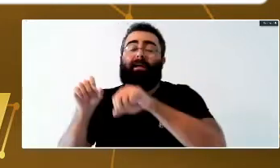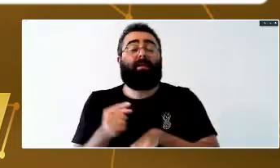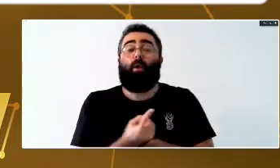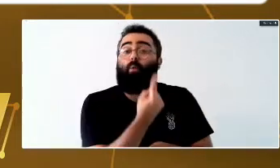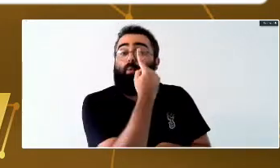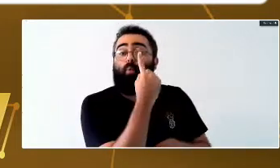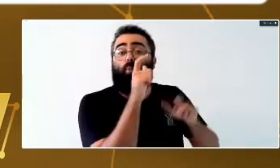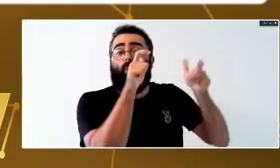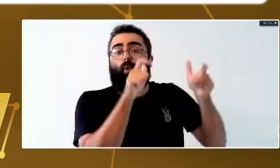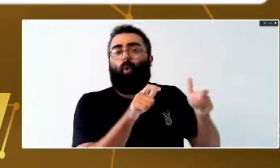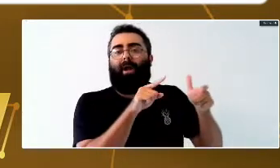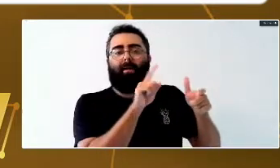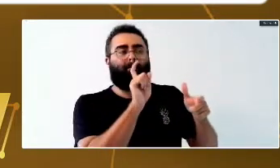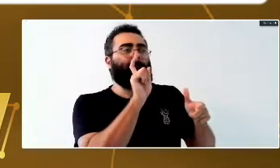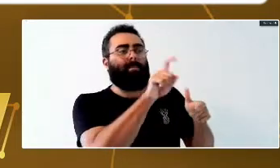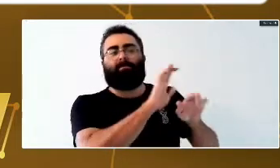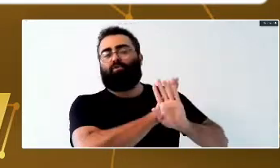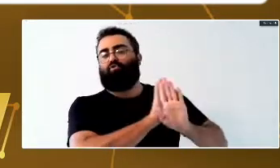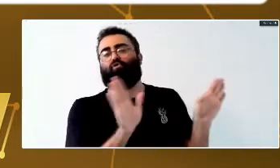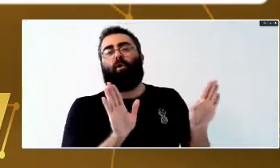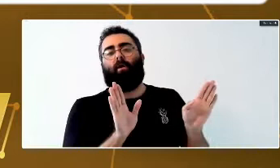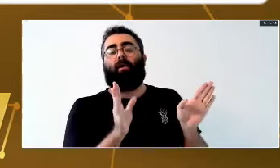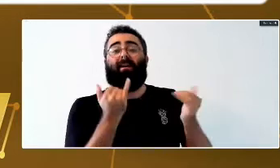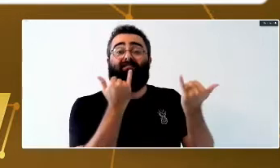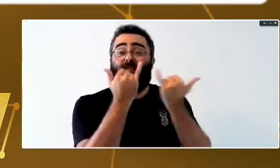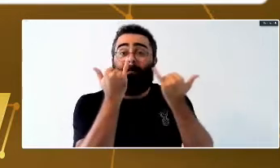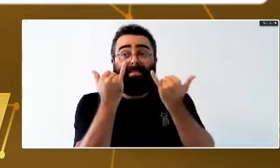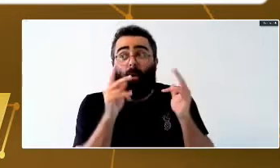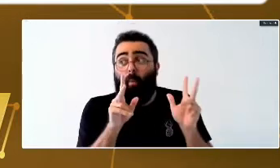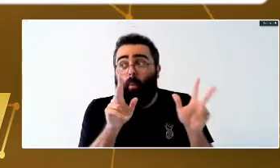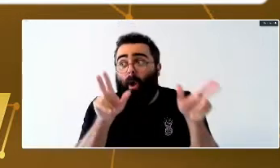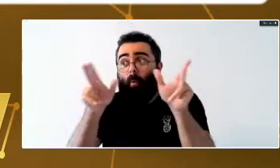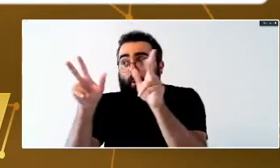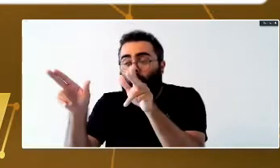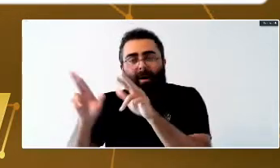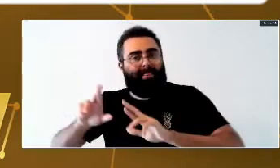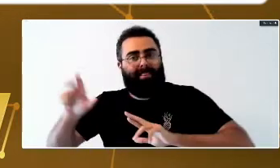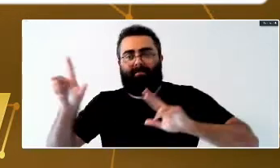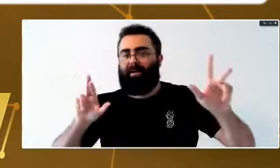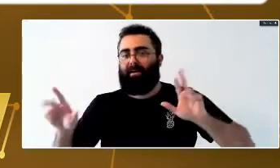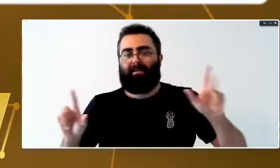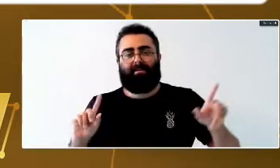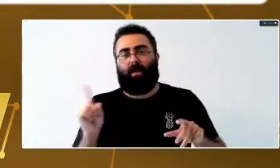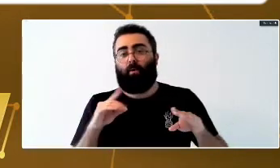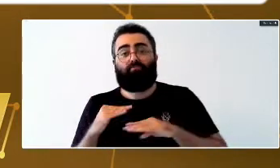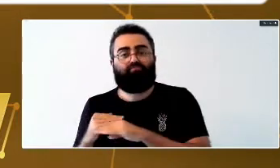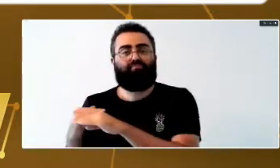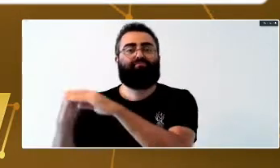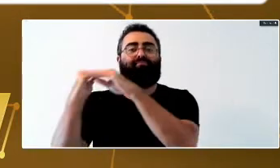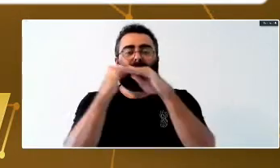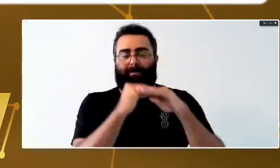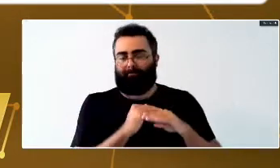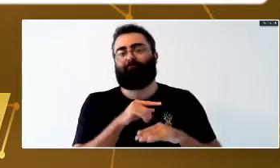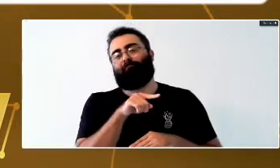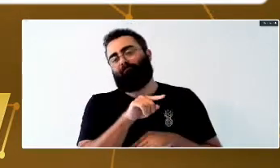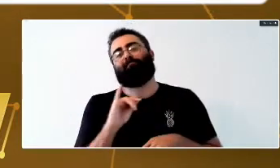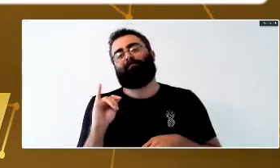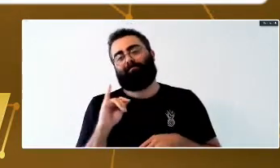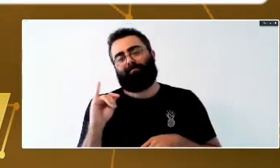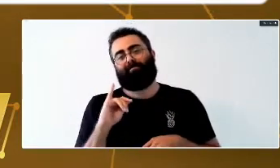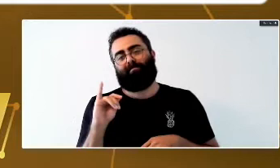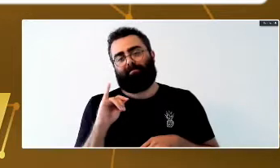e do fato de todos terem acesso à mesma informação, o que vai acarretar